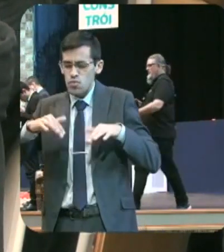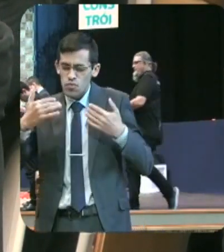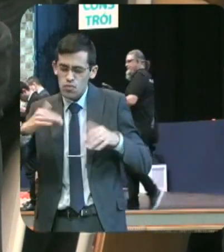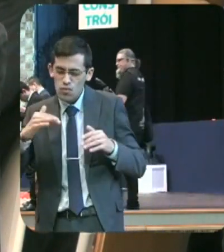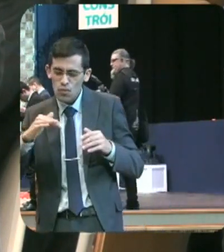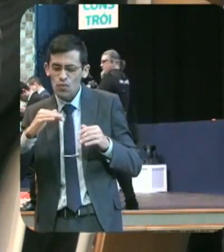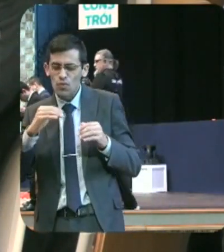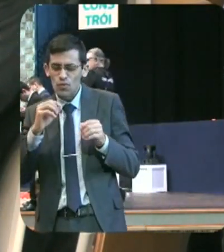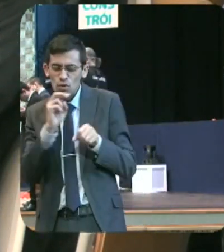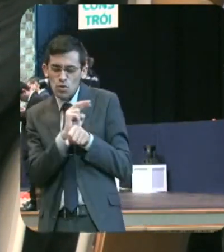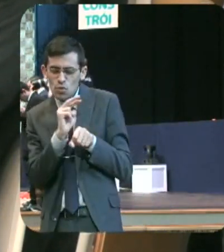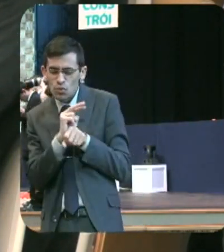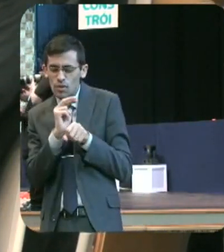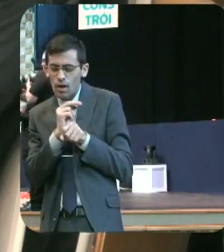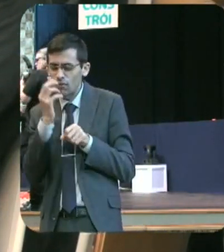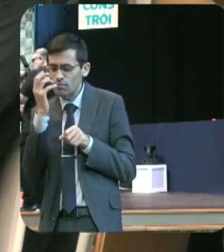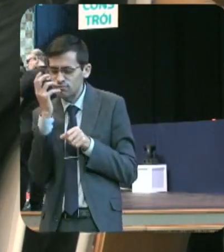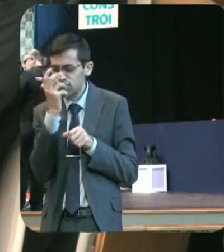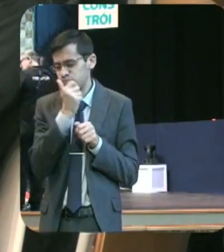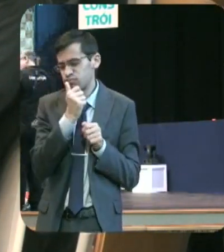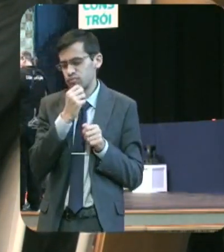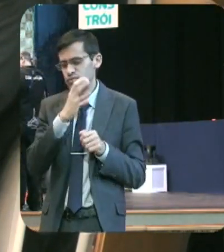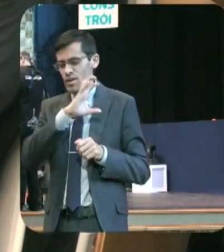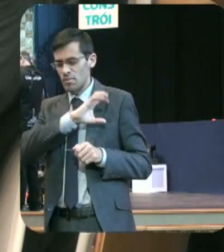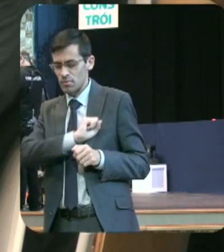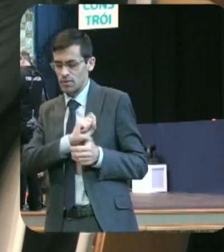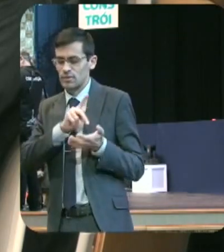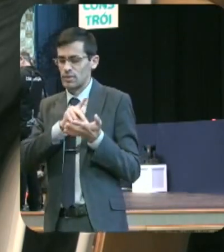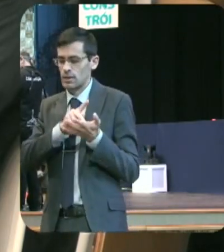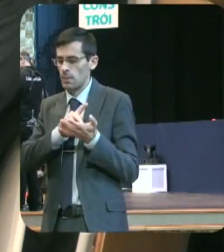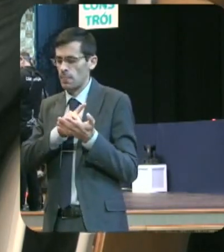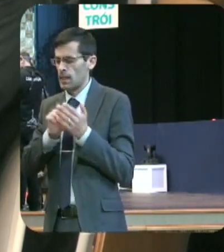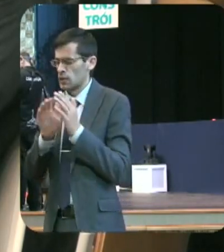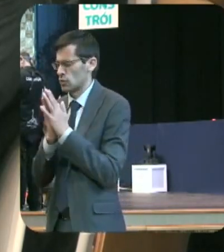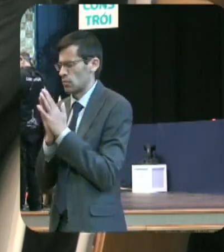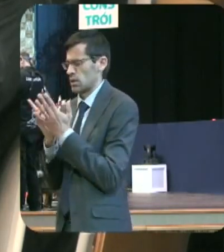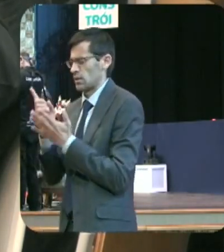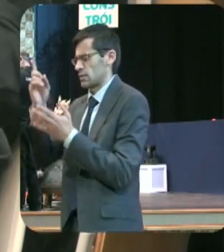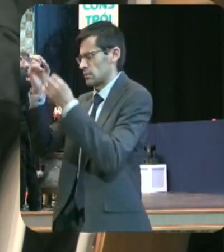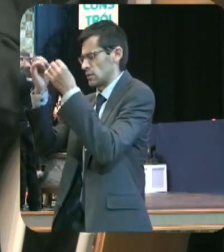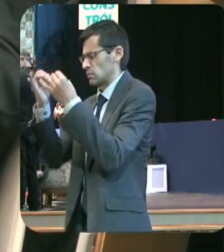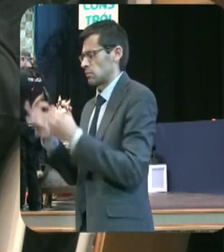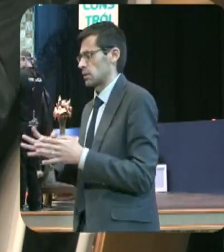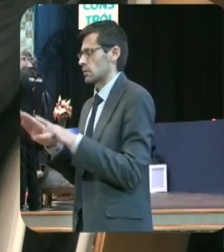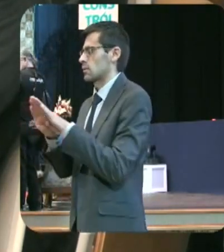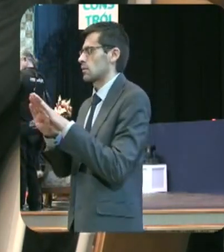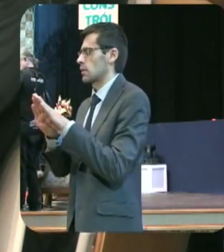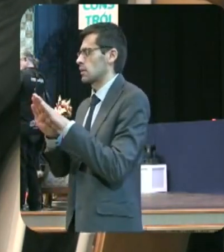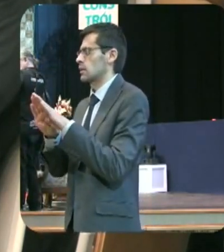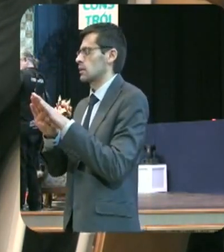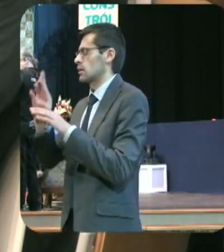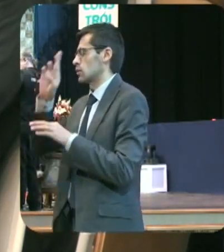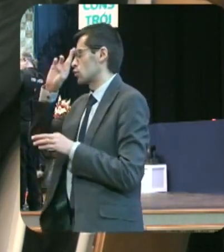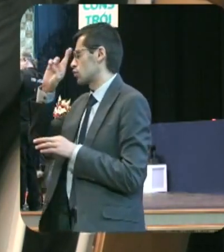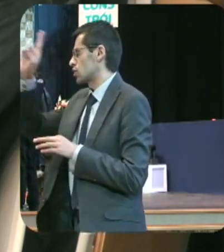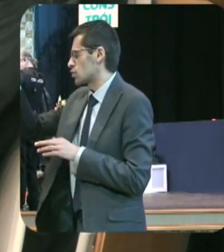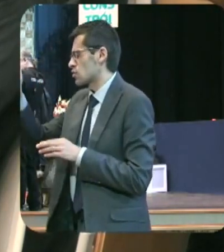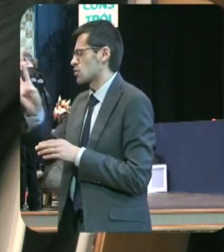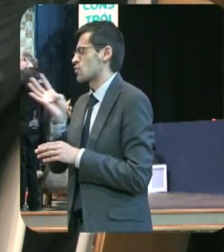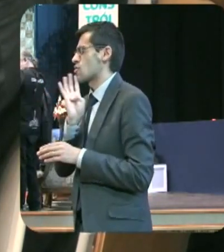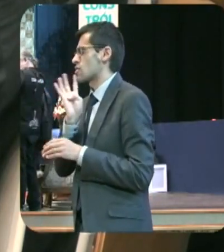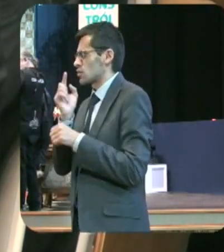com a multiplicação das células. A tua palavra diz, Senhor, que o Senhor conhece